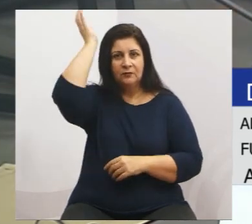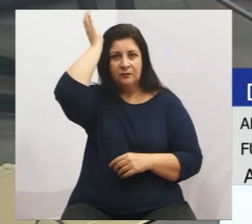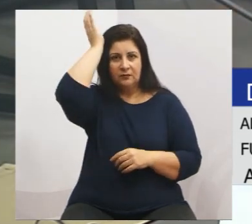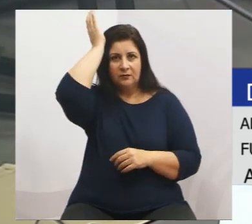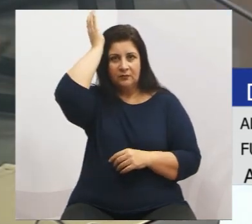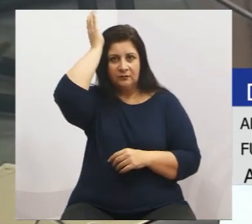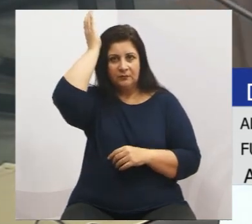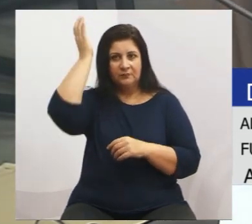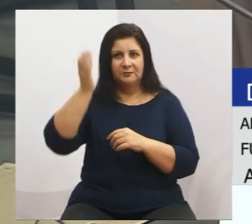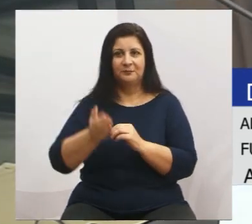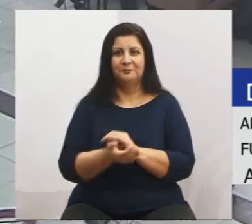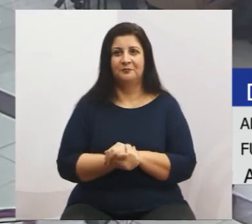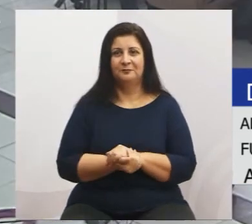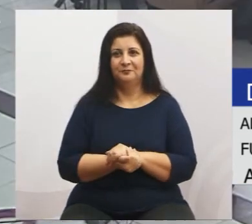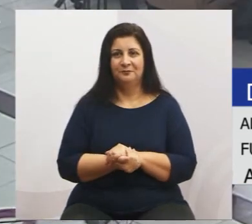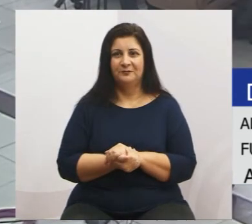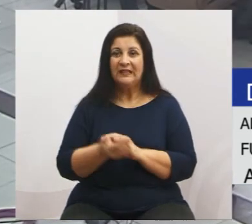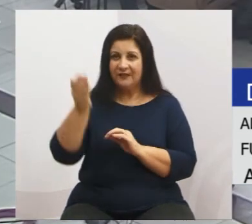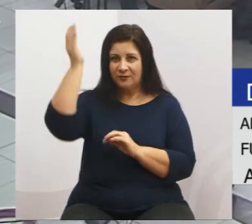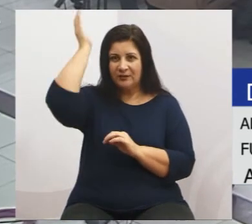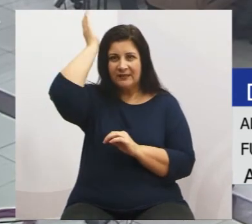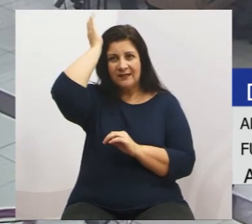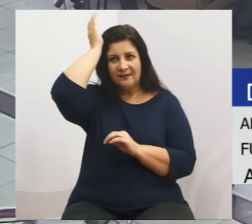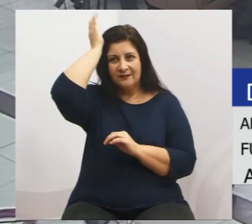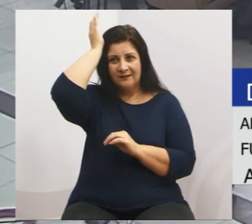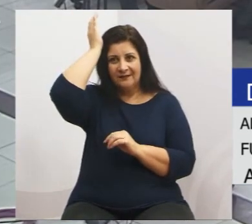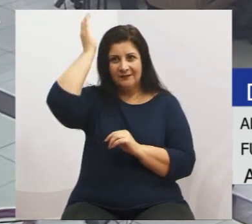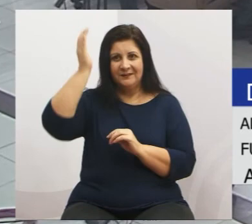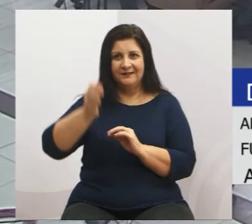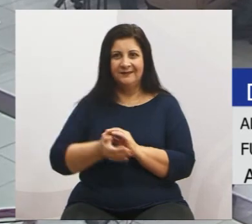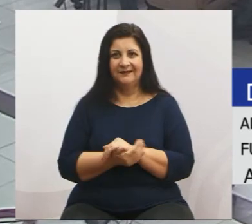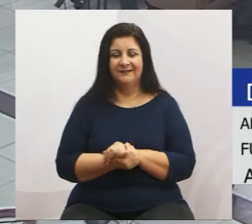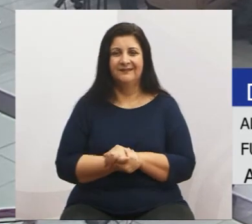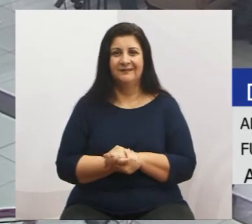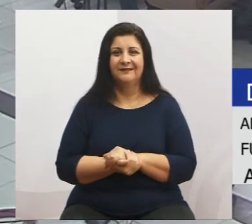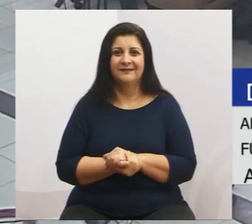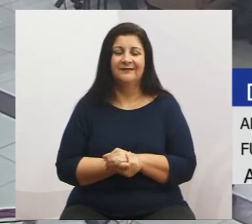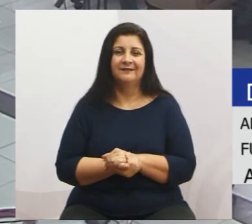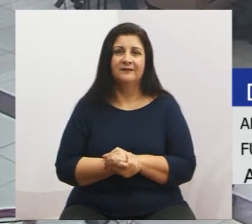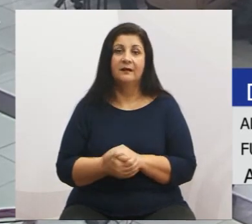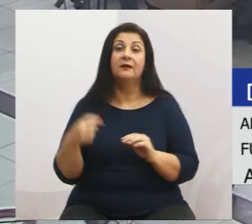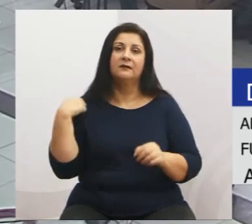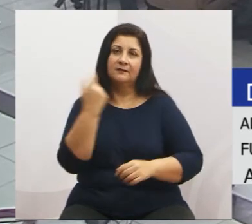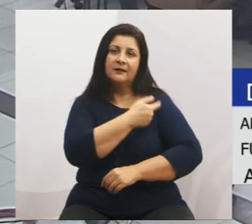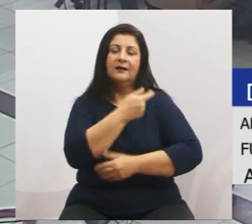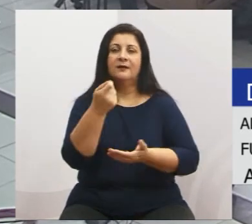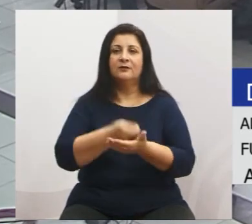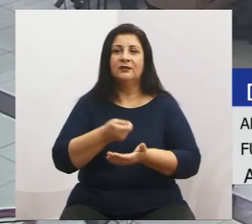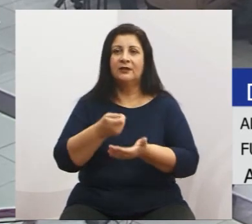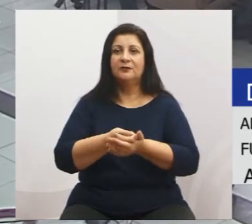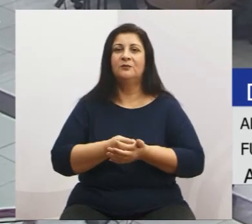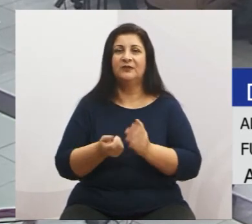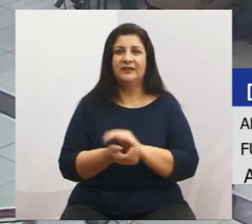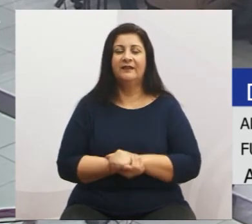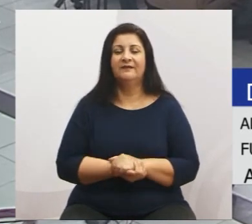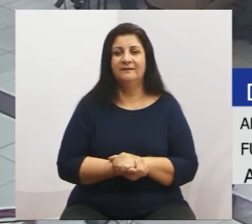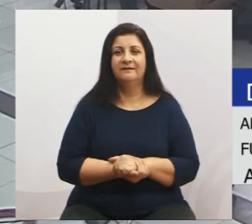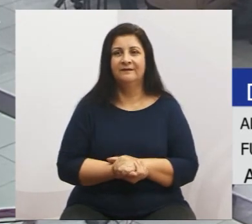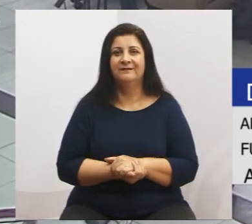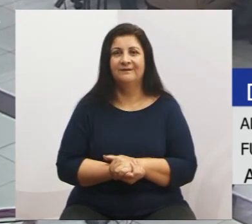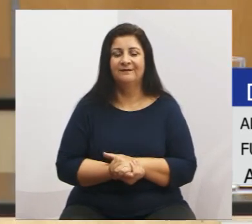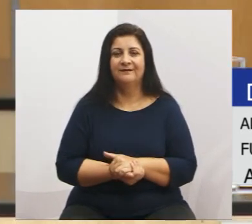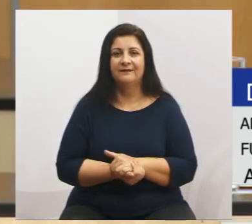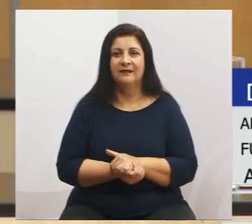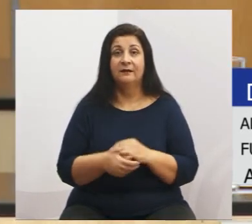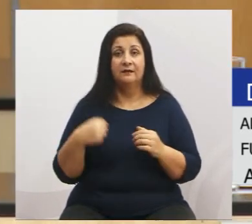Exatamente, o vereador. E cabe a nós cobrar, cabe a nós estar cobrando para que a gente possa aí atingir os nossos